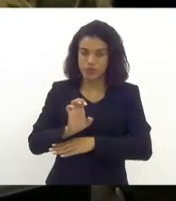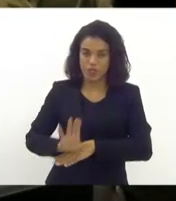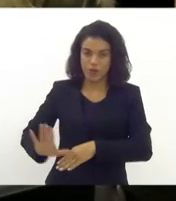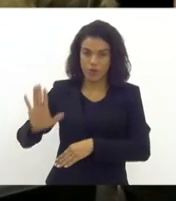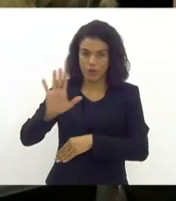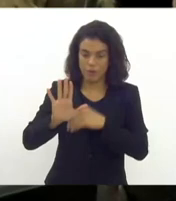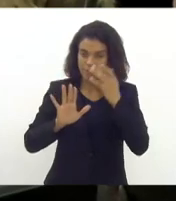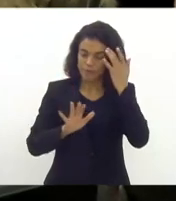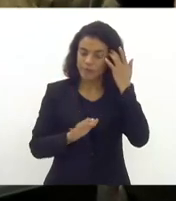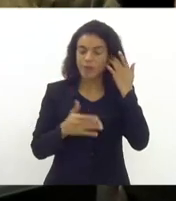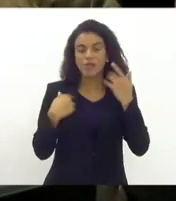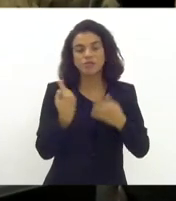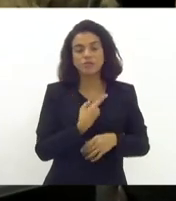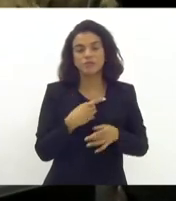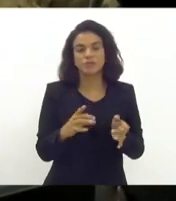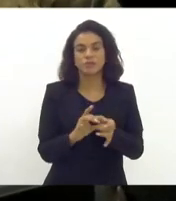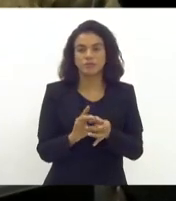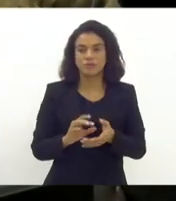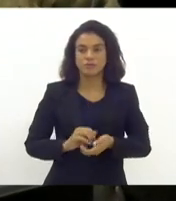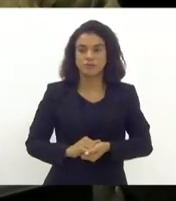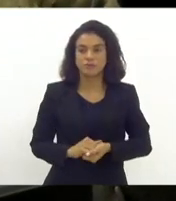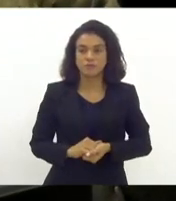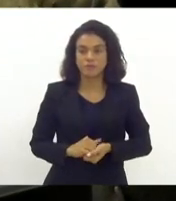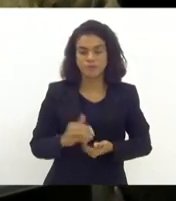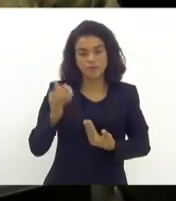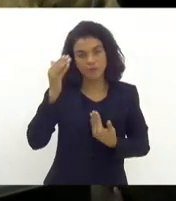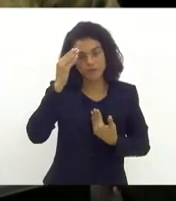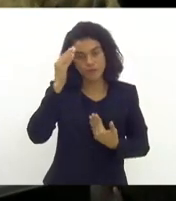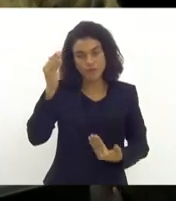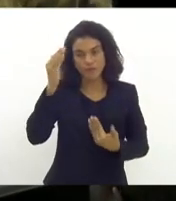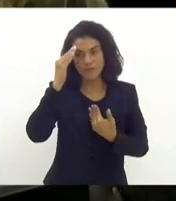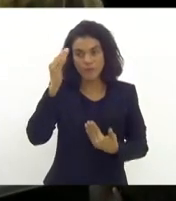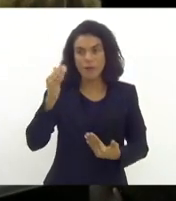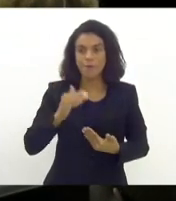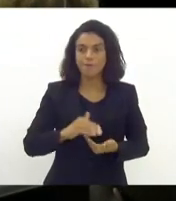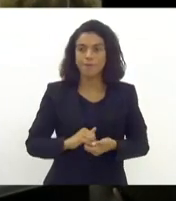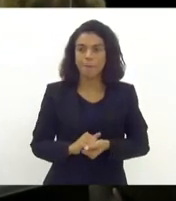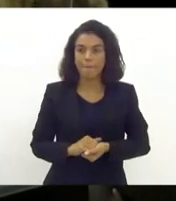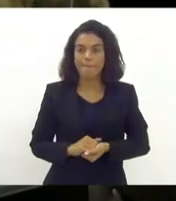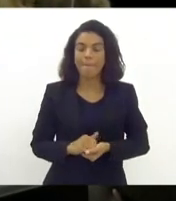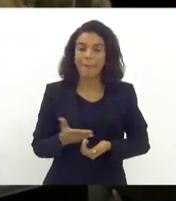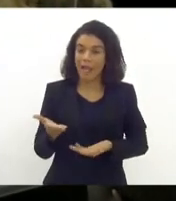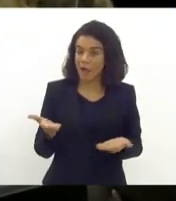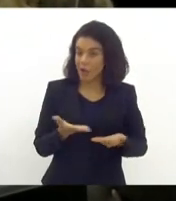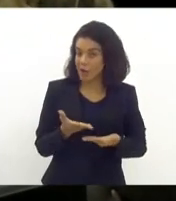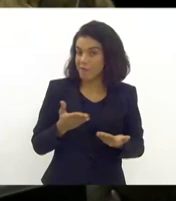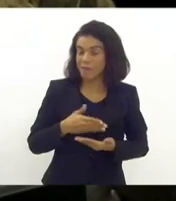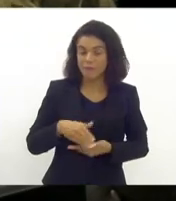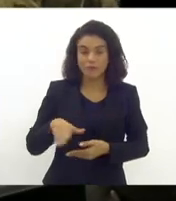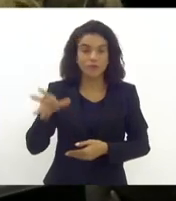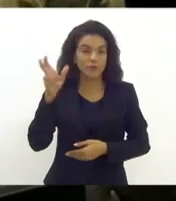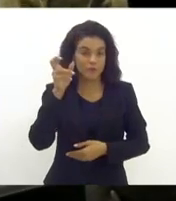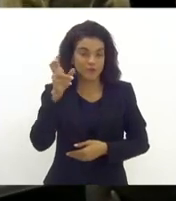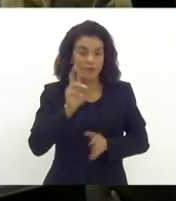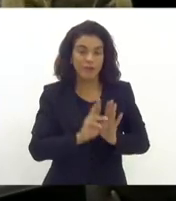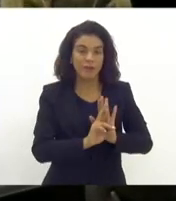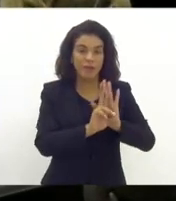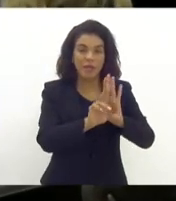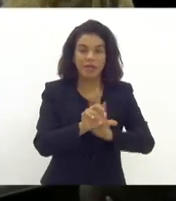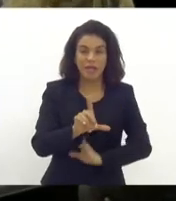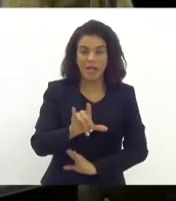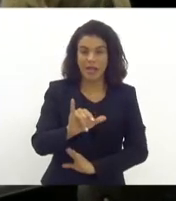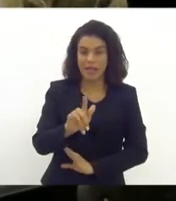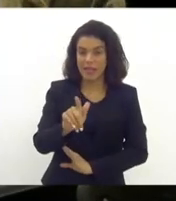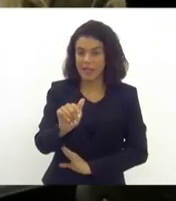pelo convite estamos aqui à disposição Deputado obrigada senhor Gustavo e nós vamos ouvir as ligas E aí vamos ver as